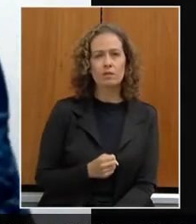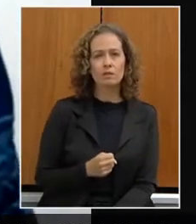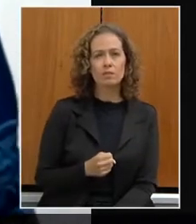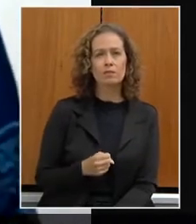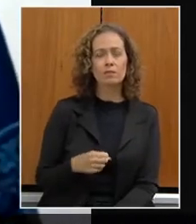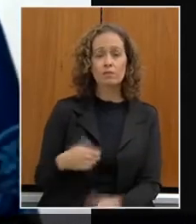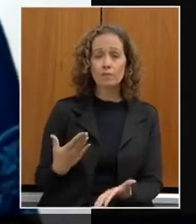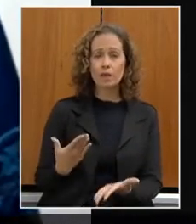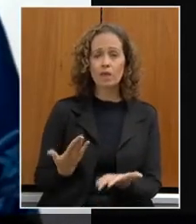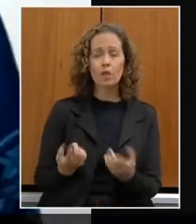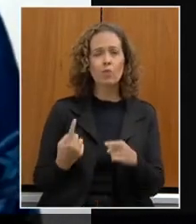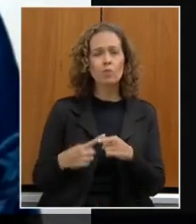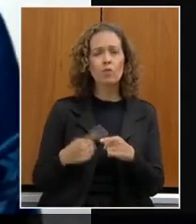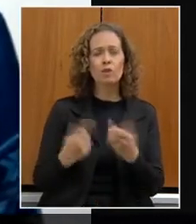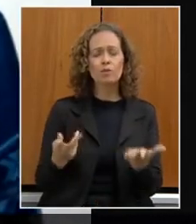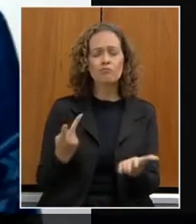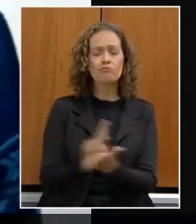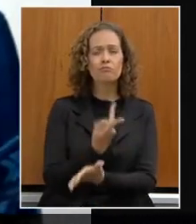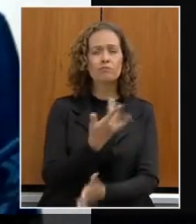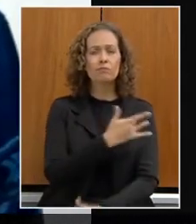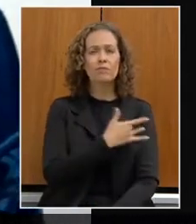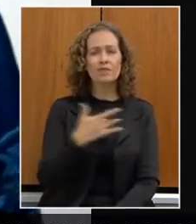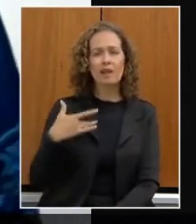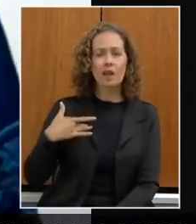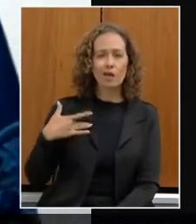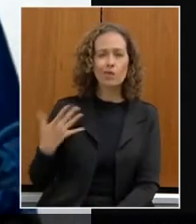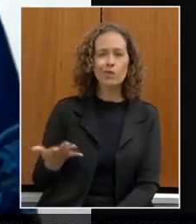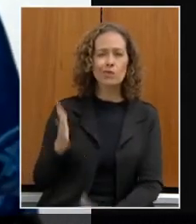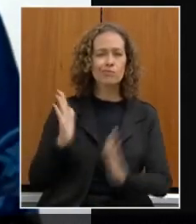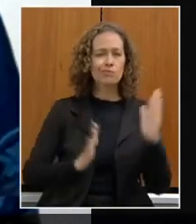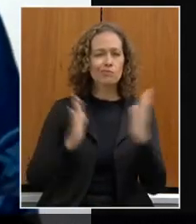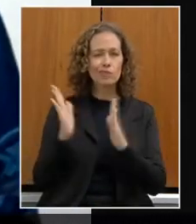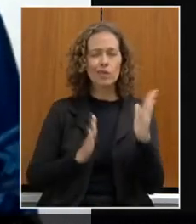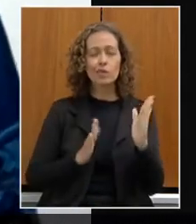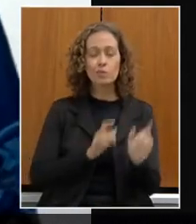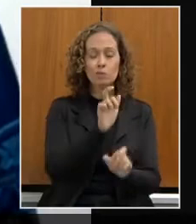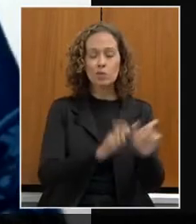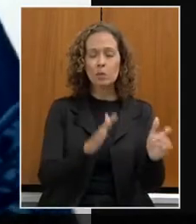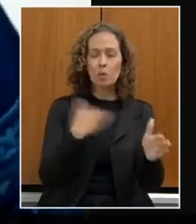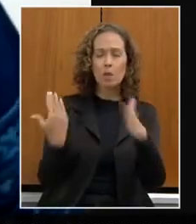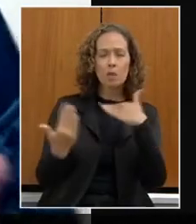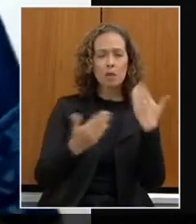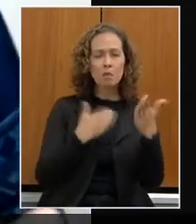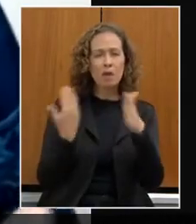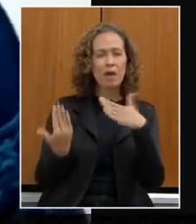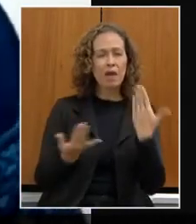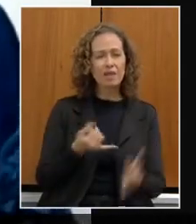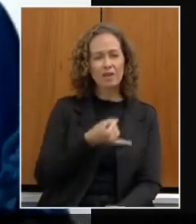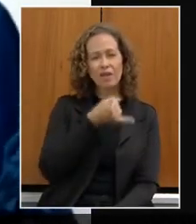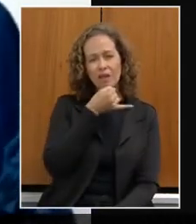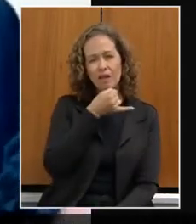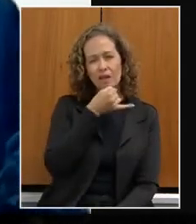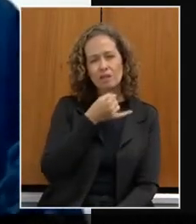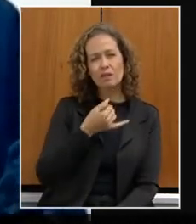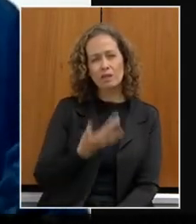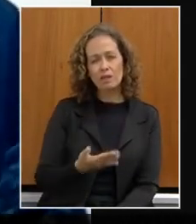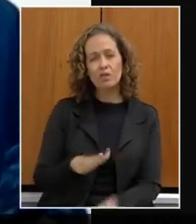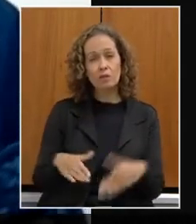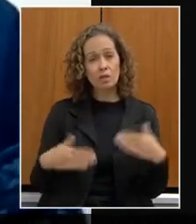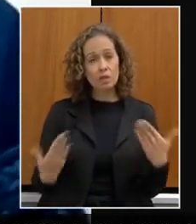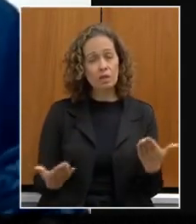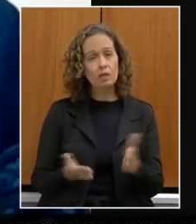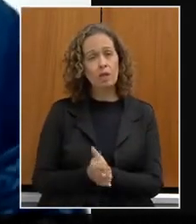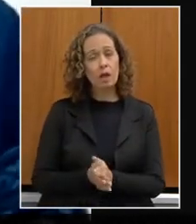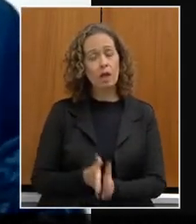cenário aqui de saúde que está triste que está morrendo muita gente então fica aí a minha